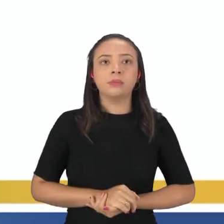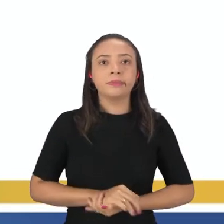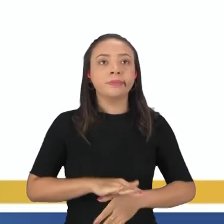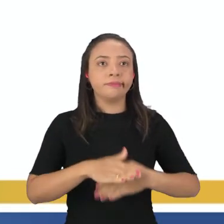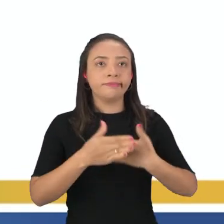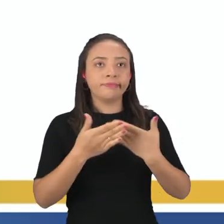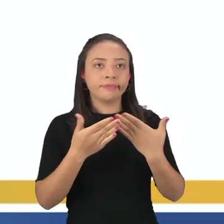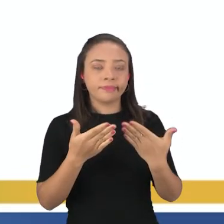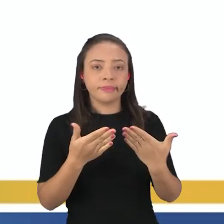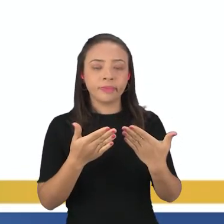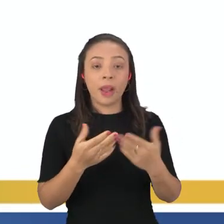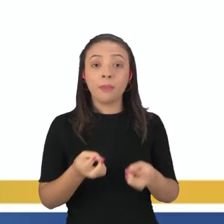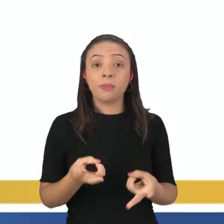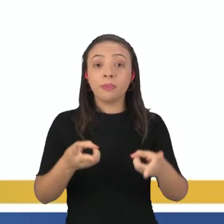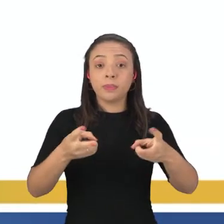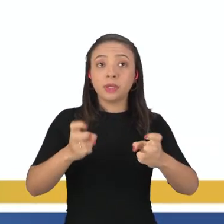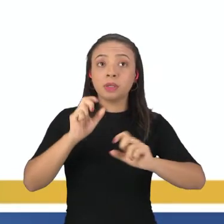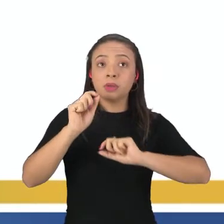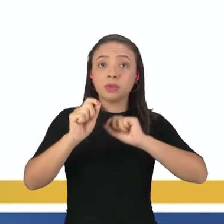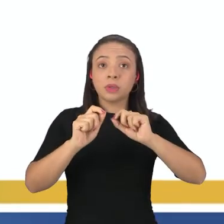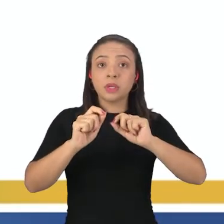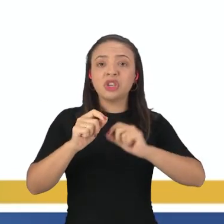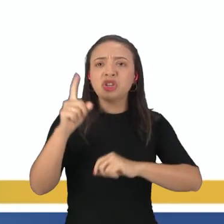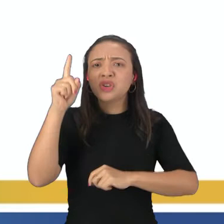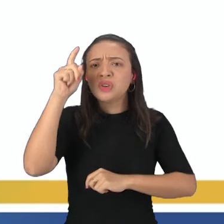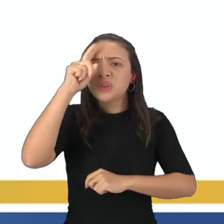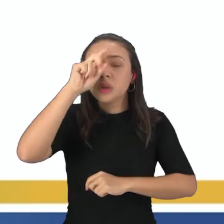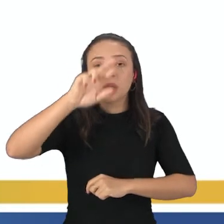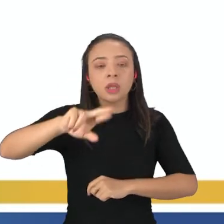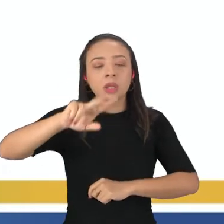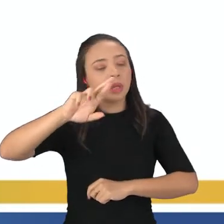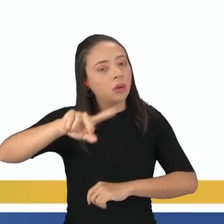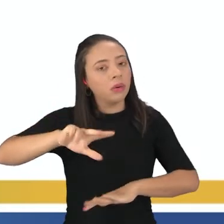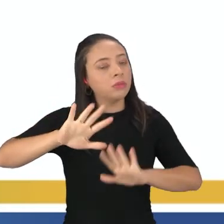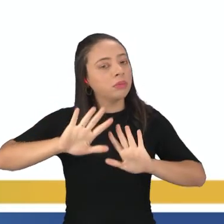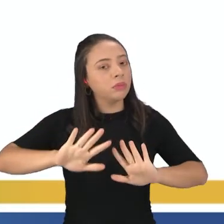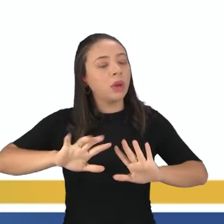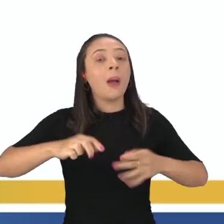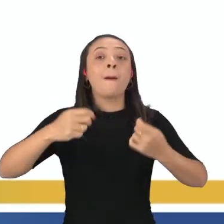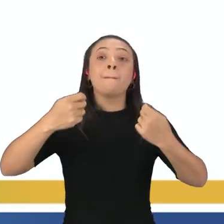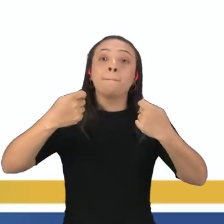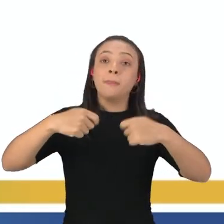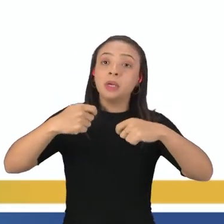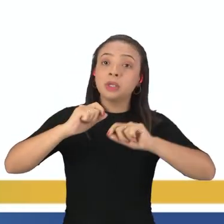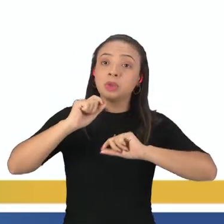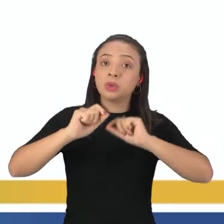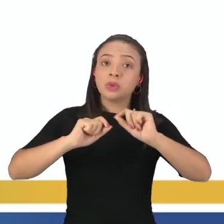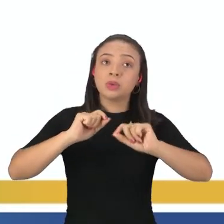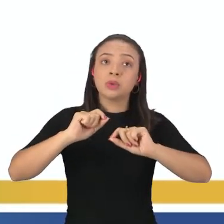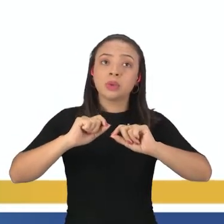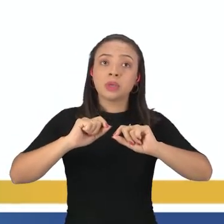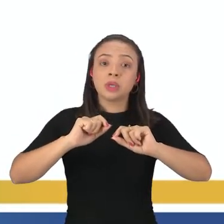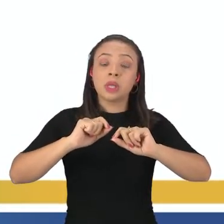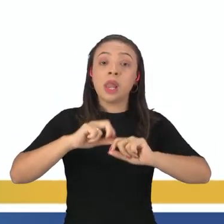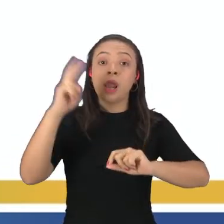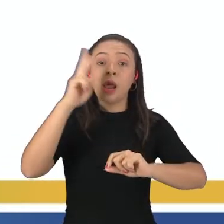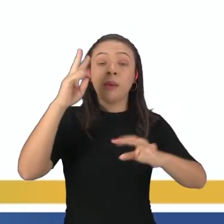E aí nós vamos perceber o quê? Que não é difícil, mas que nós devemos sempre levar em conta